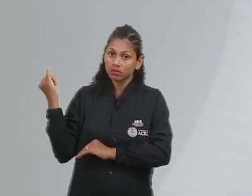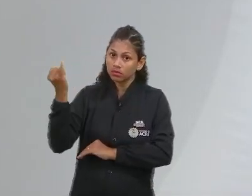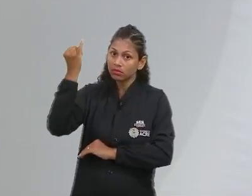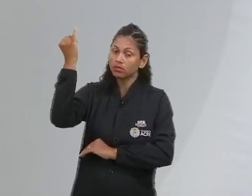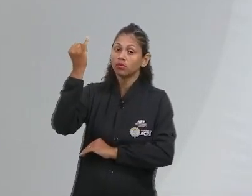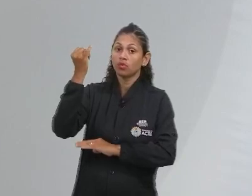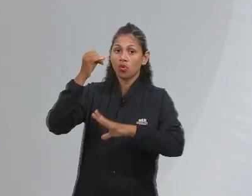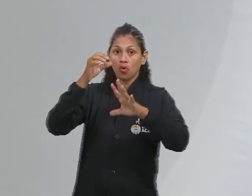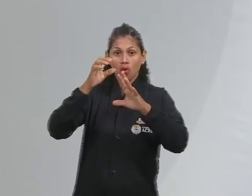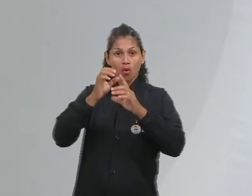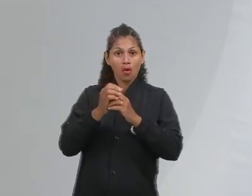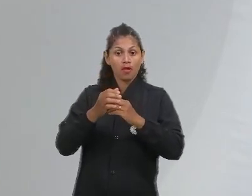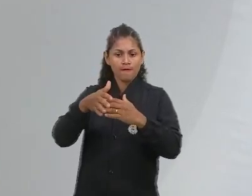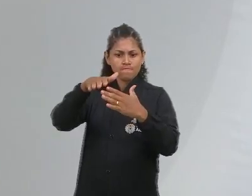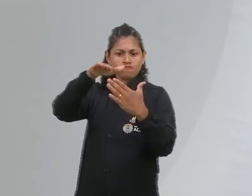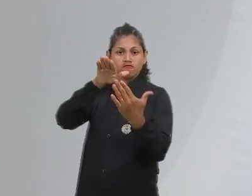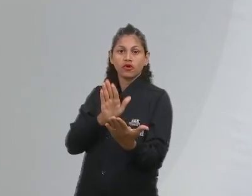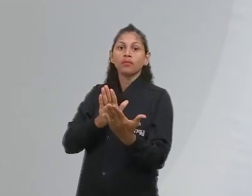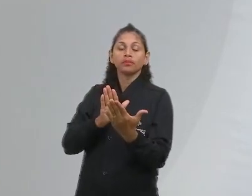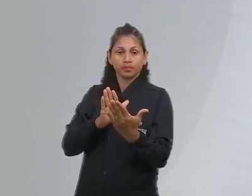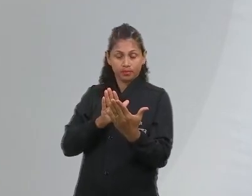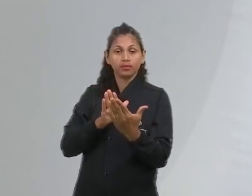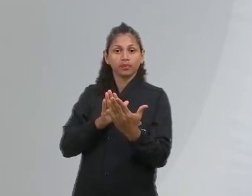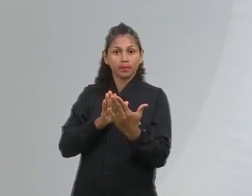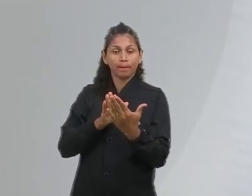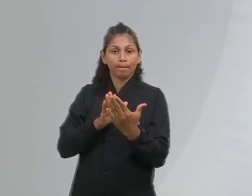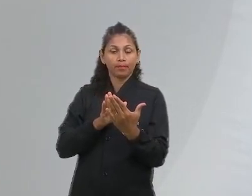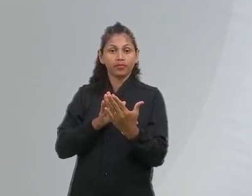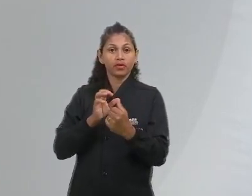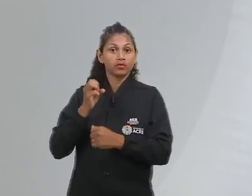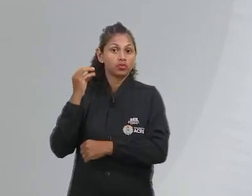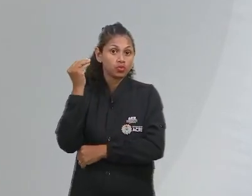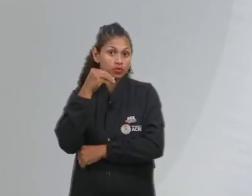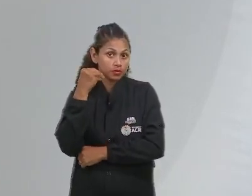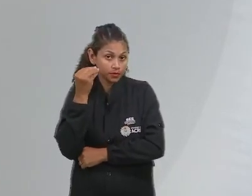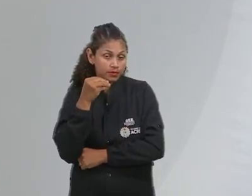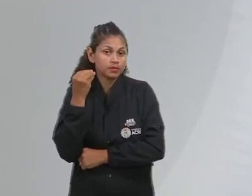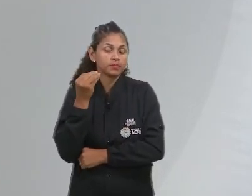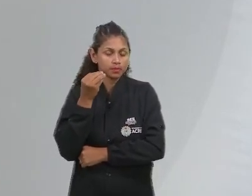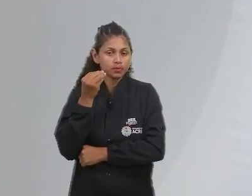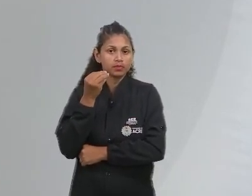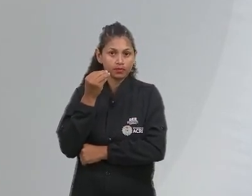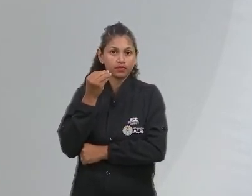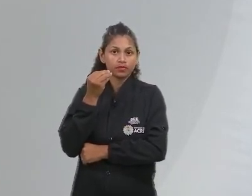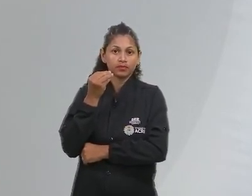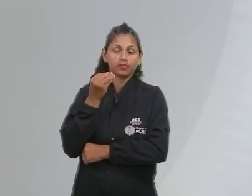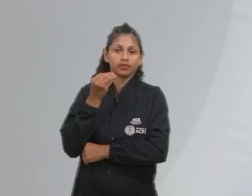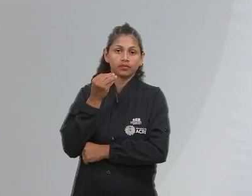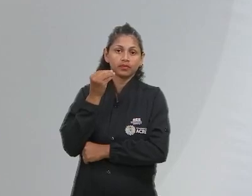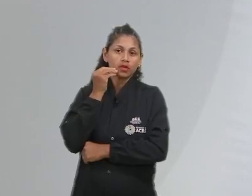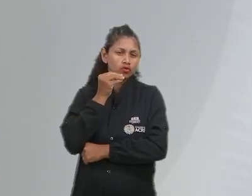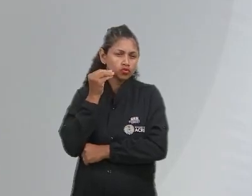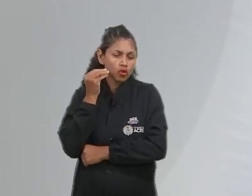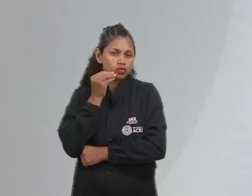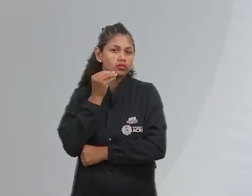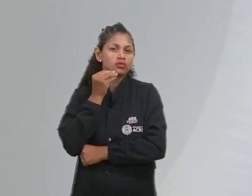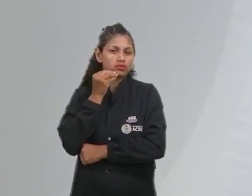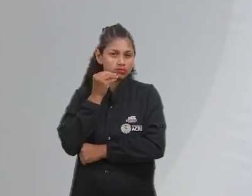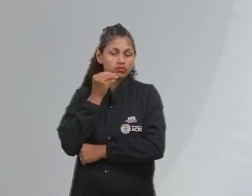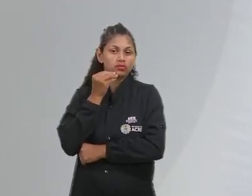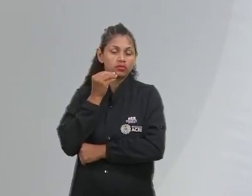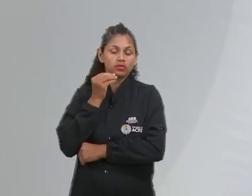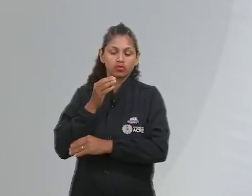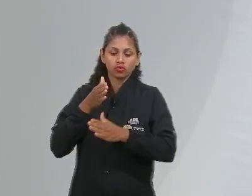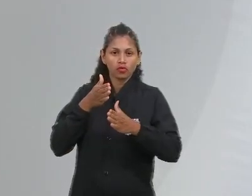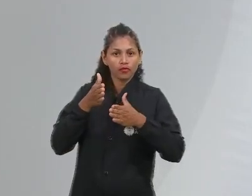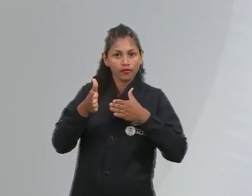contrapor àquele método que era o método dos empiristas, que era o método indutivo. Então, aqui ele vai muito